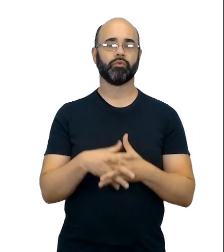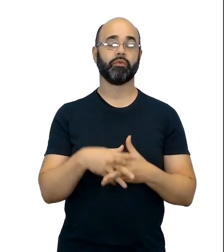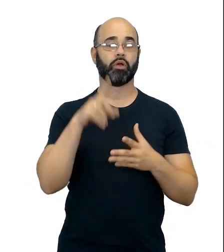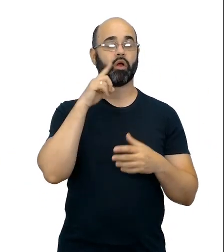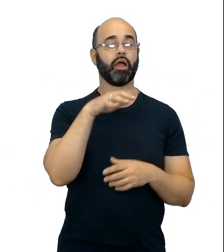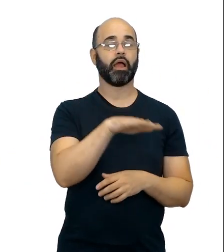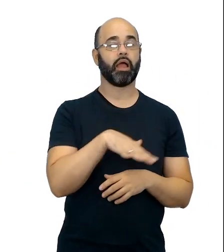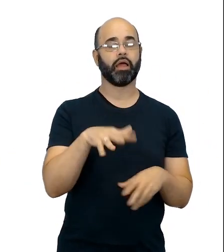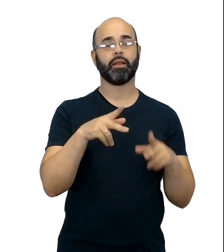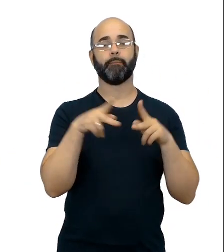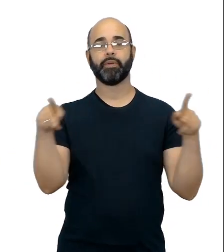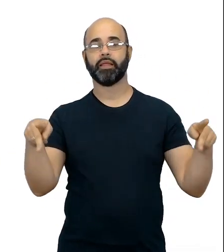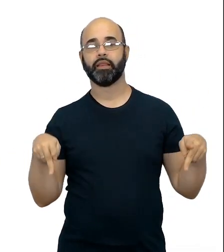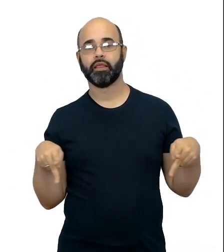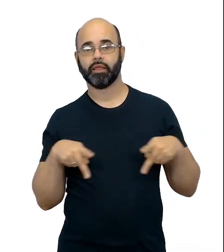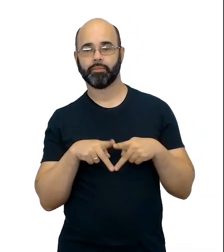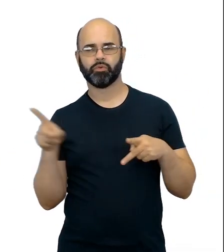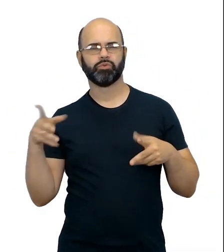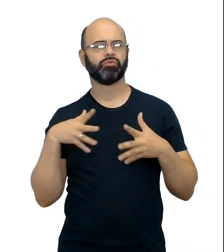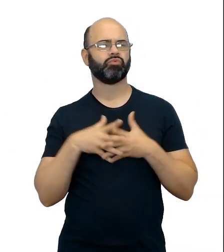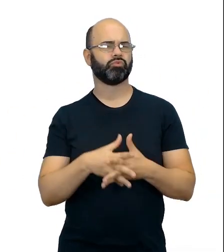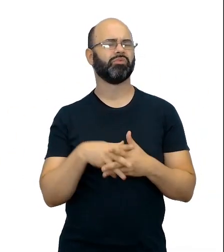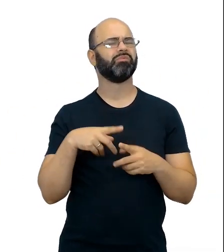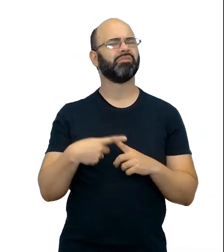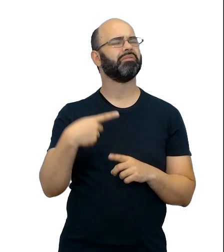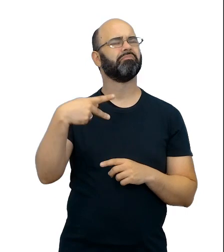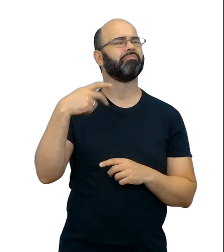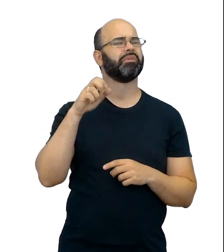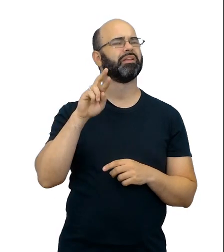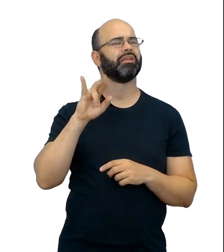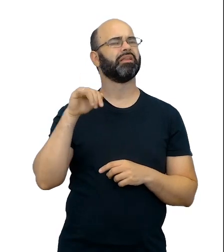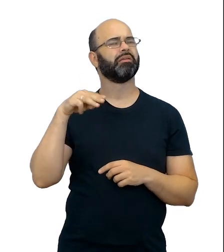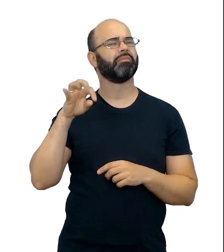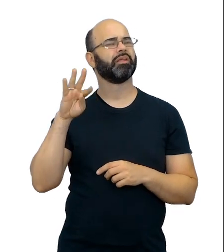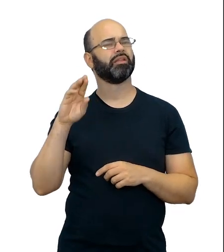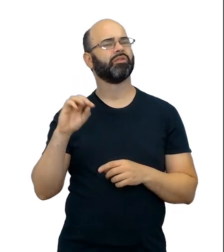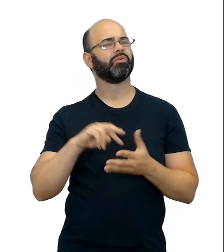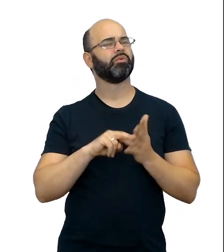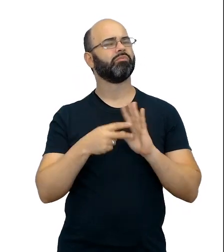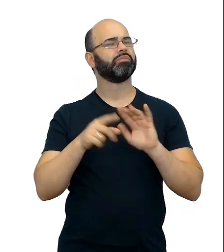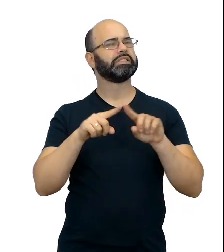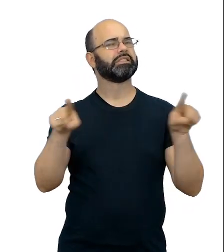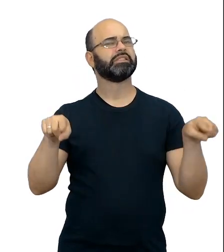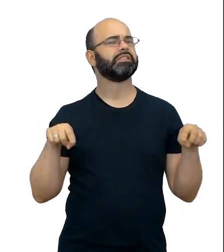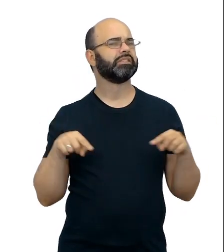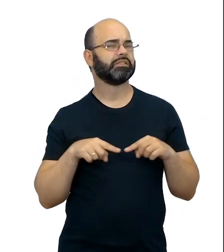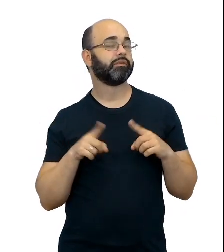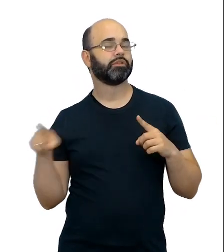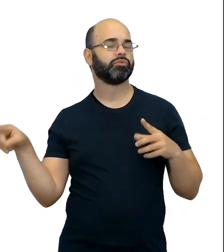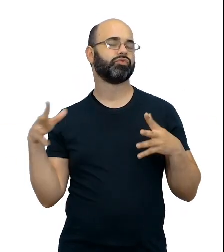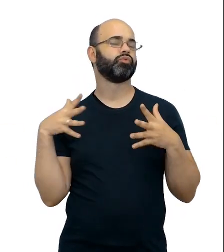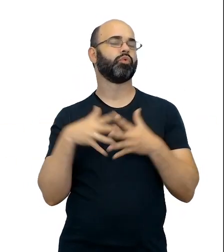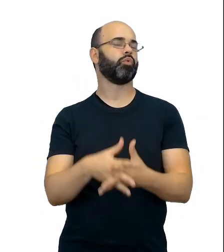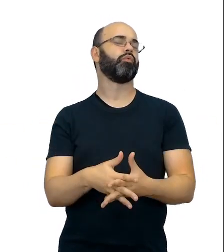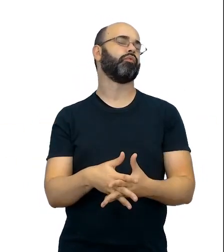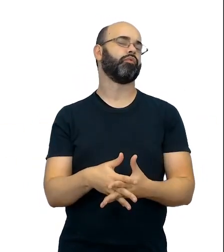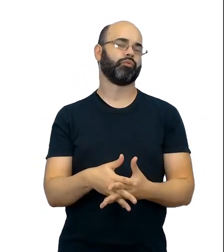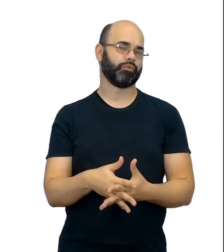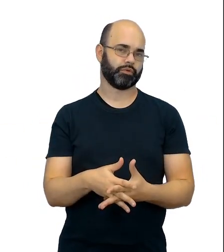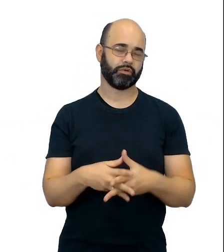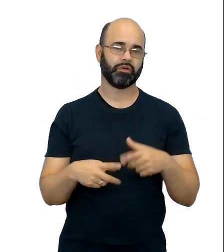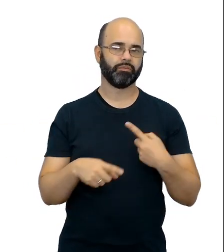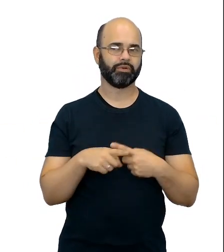não está definido na cabeça deles o que vem a ser, eles se confundem, eles não conseguem fazer